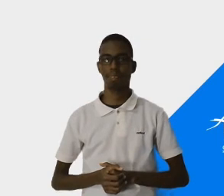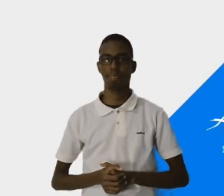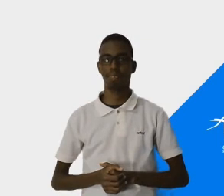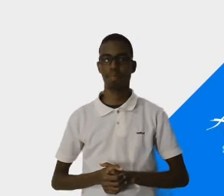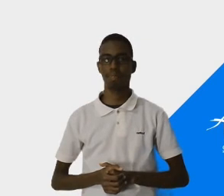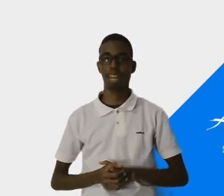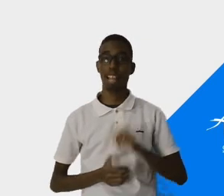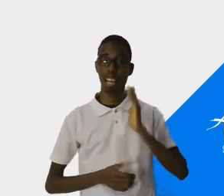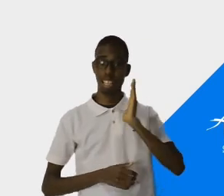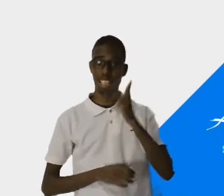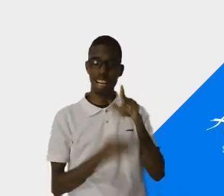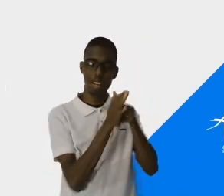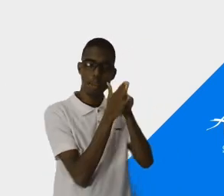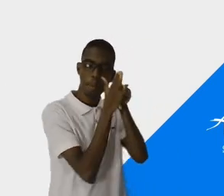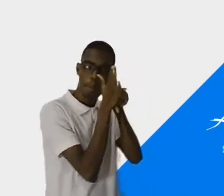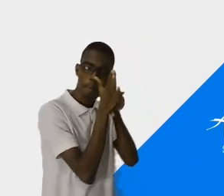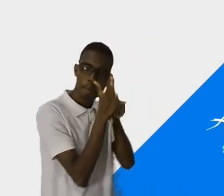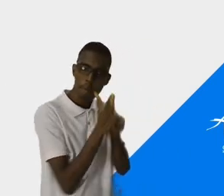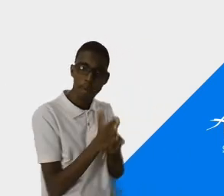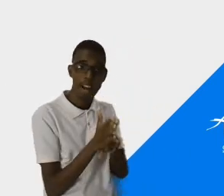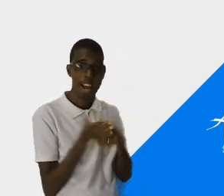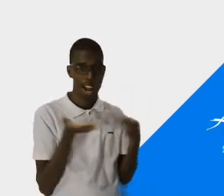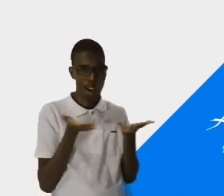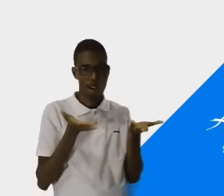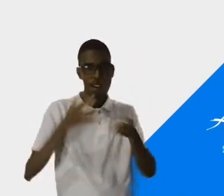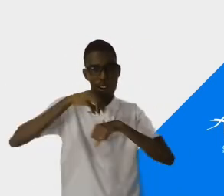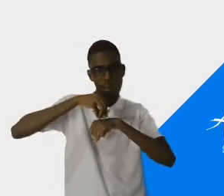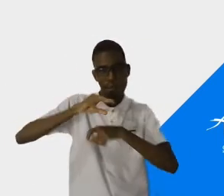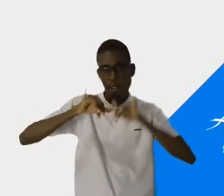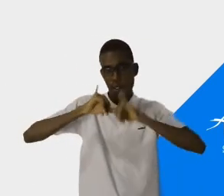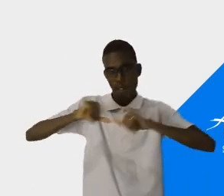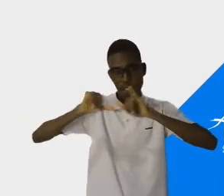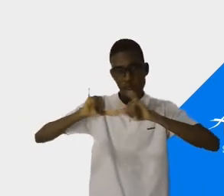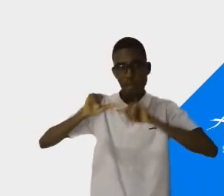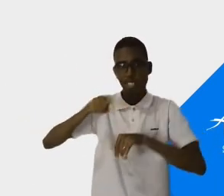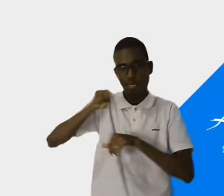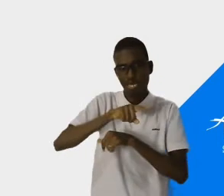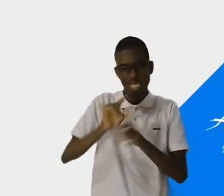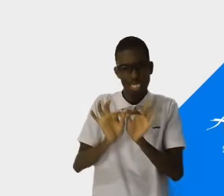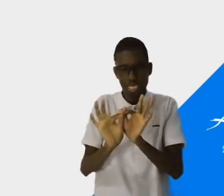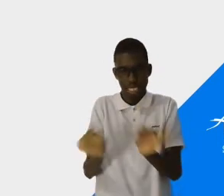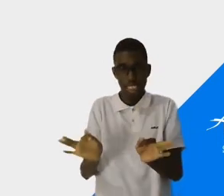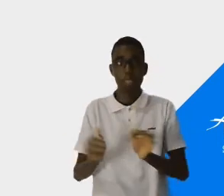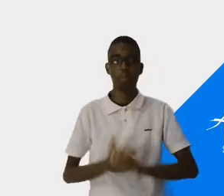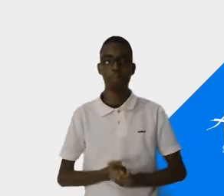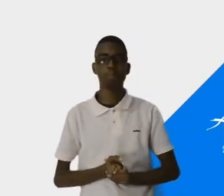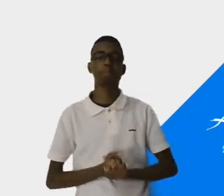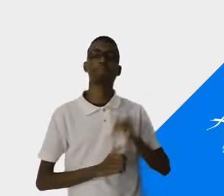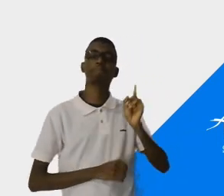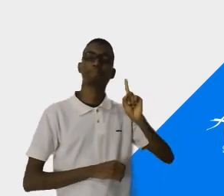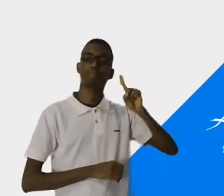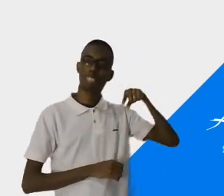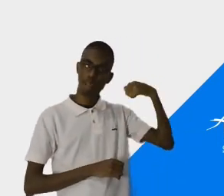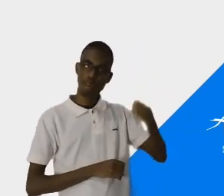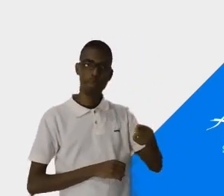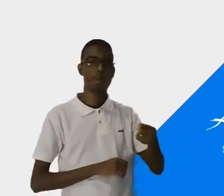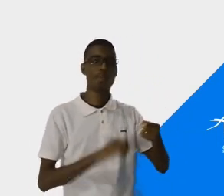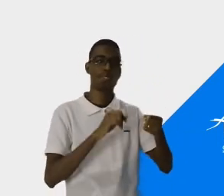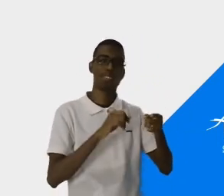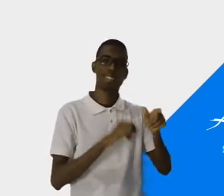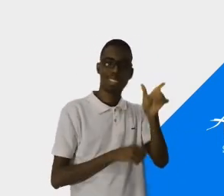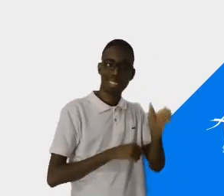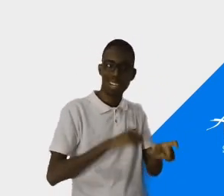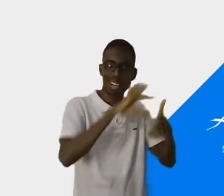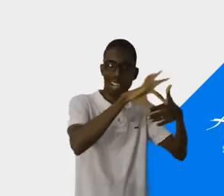dados para mostrar para vocês. Depois ela foi para a cirurgia, né? Depois voltou